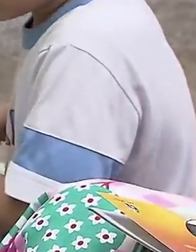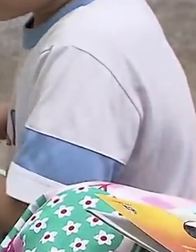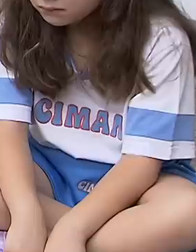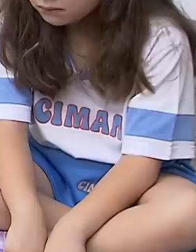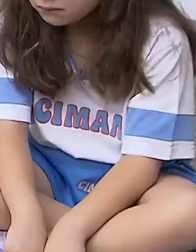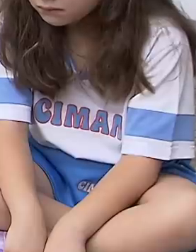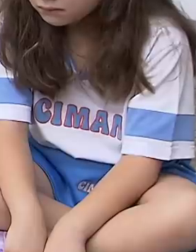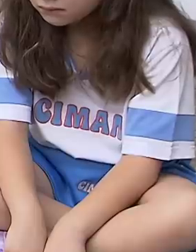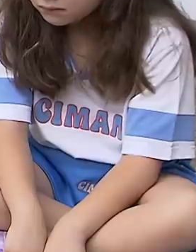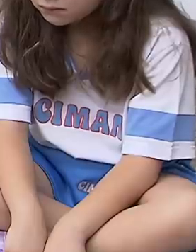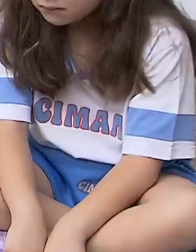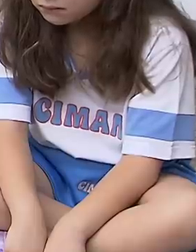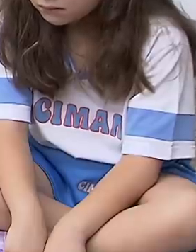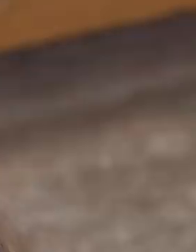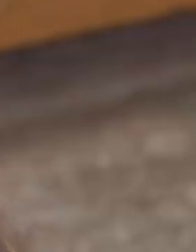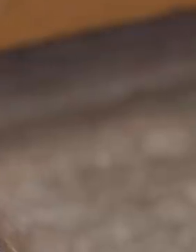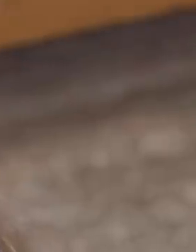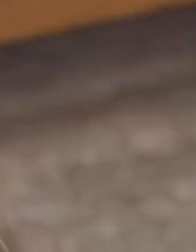o